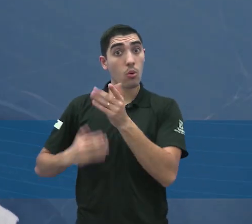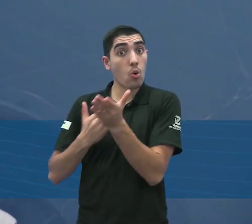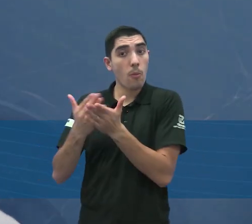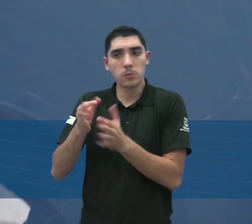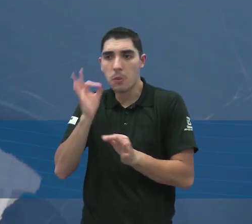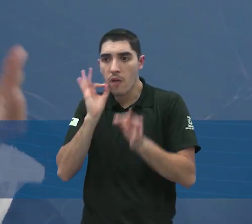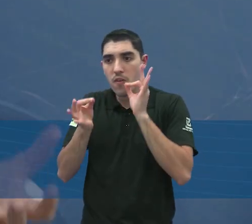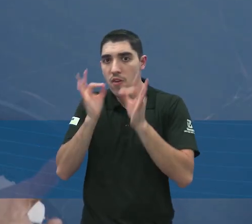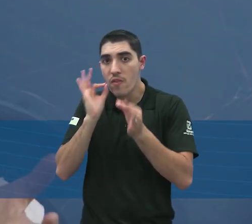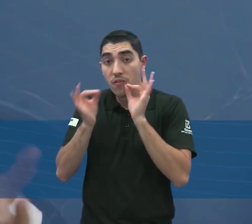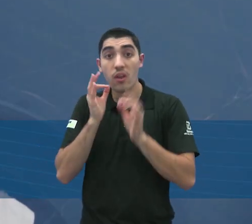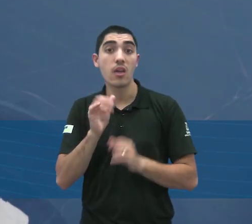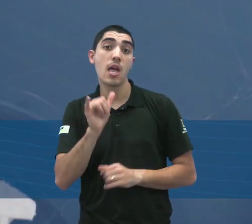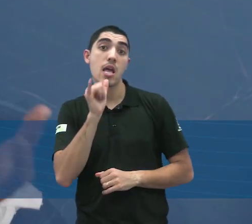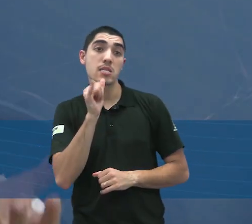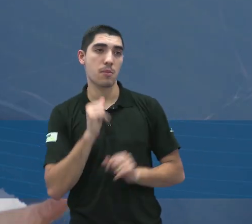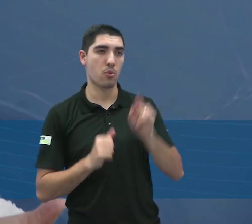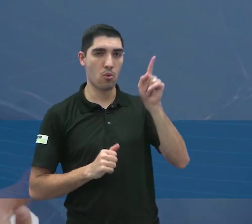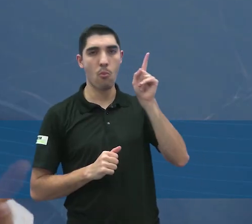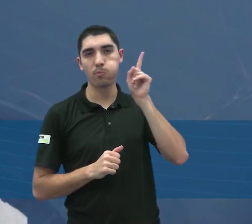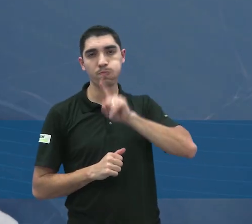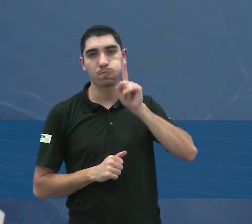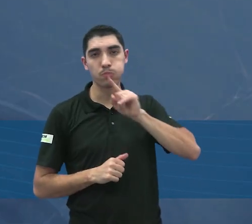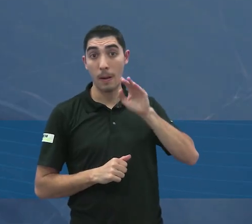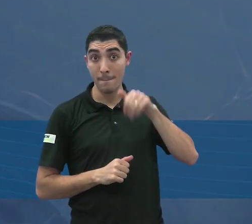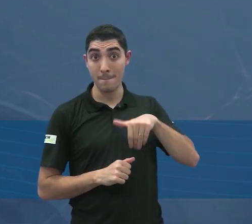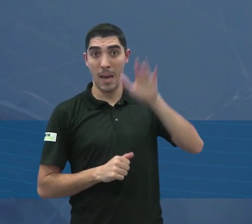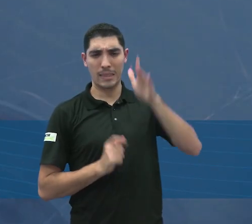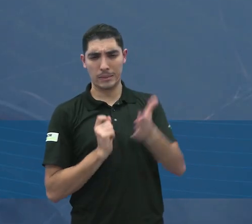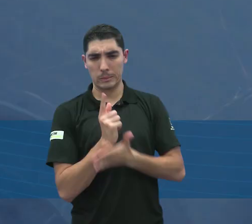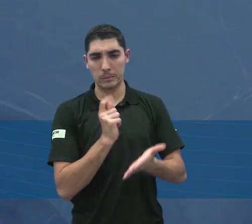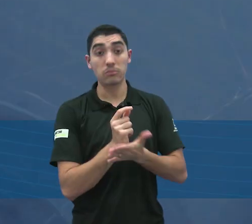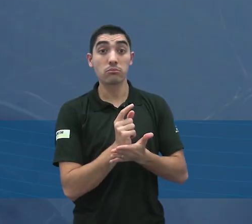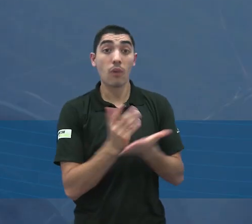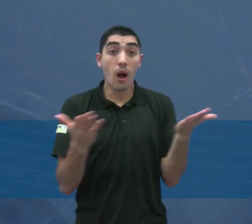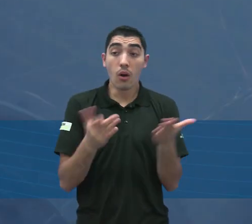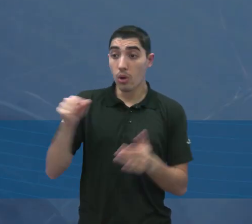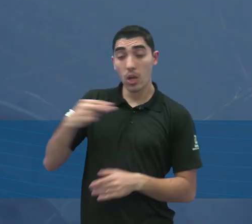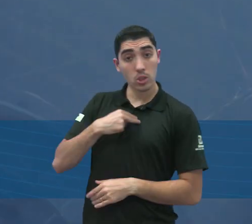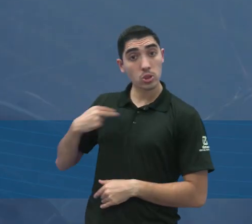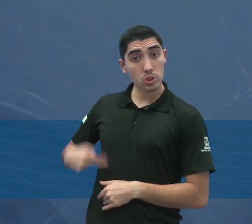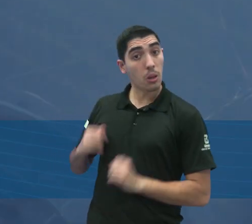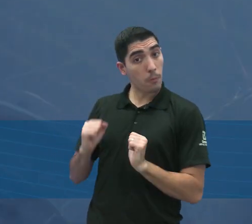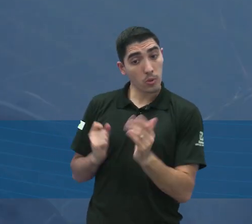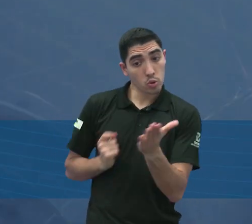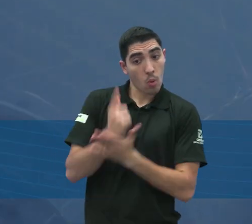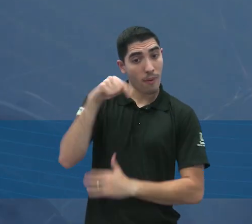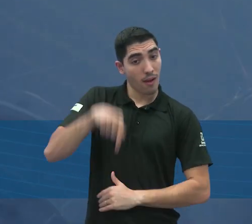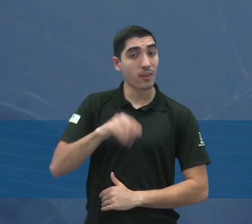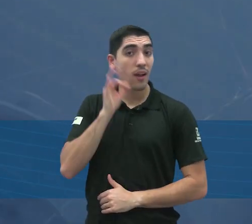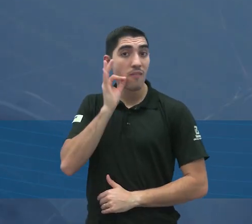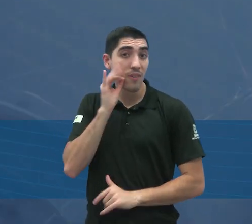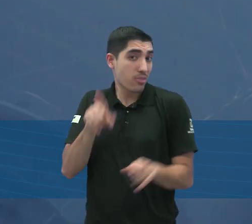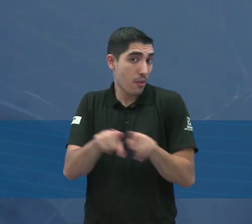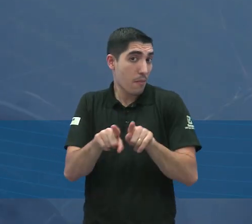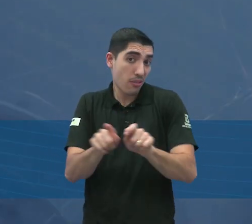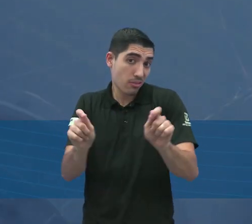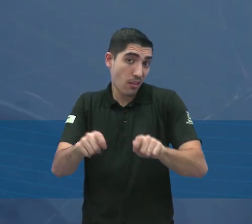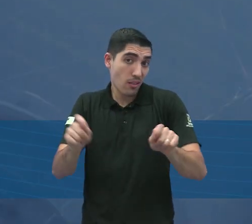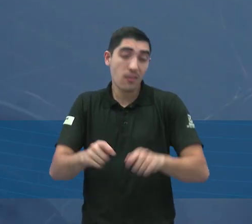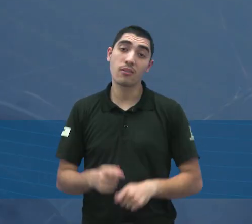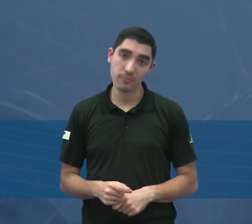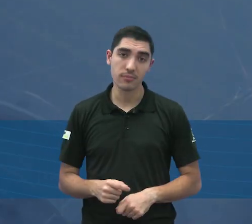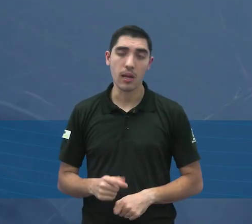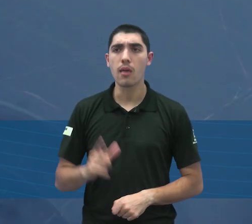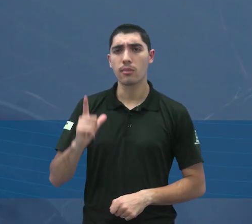quantidade, então, se os Estados Unidos são os nossos principais compradores, por que a China também não pode comprar o nosso café, né? Então, assim,